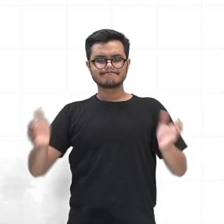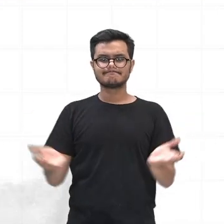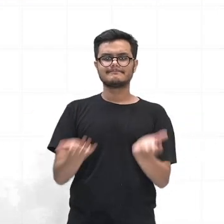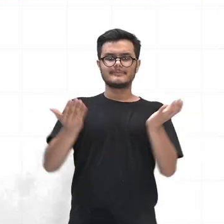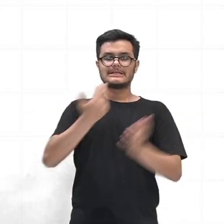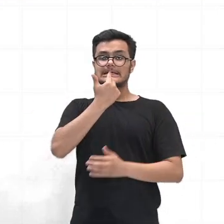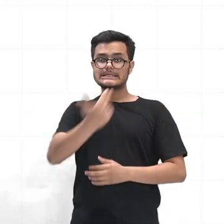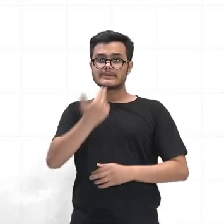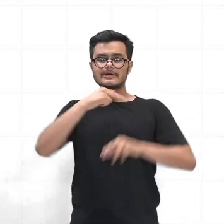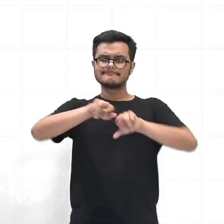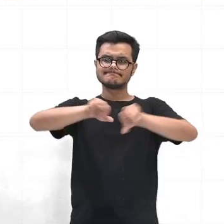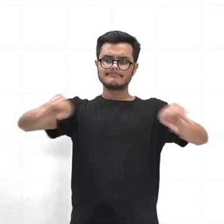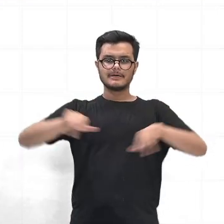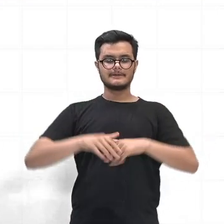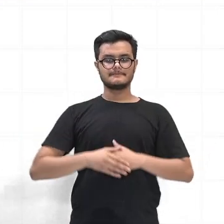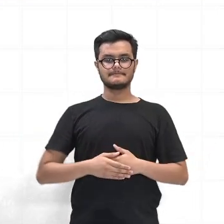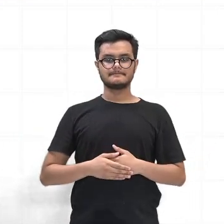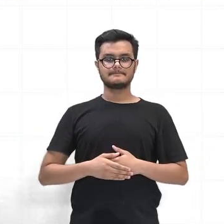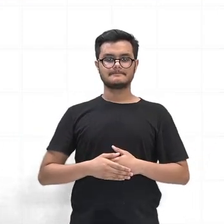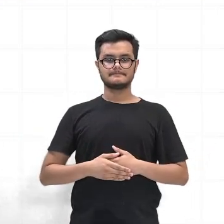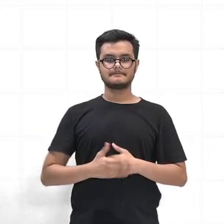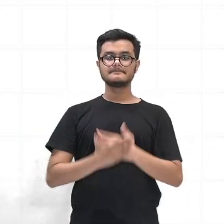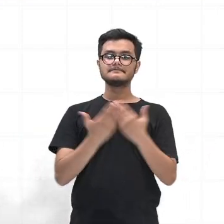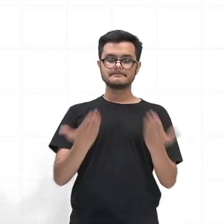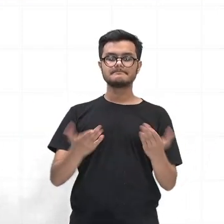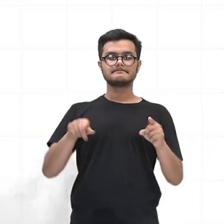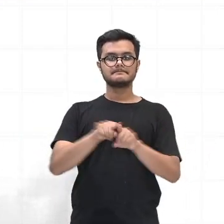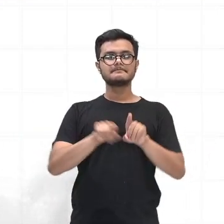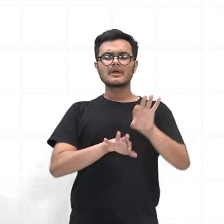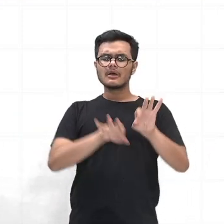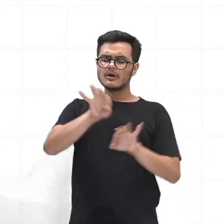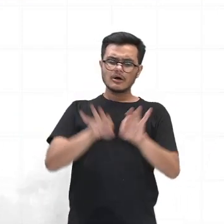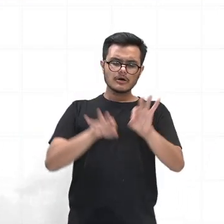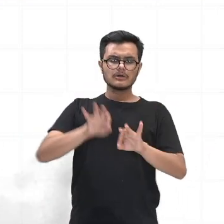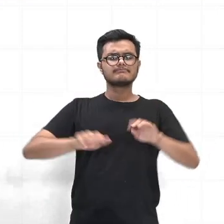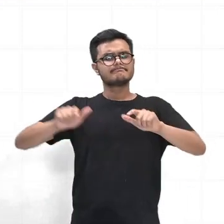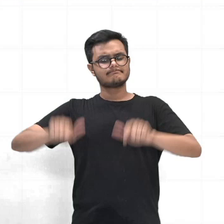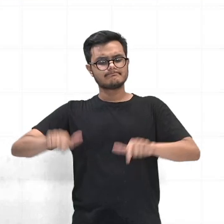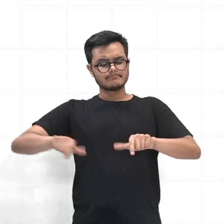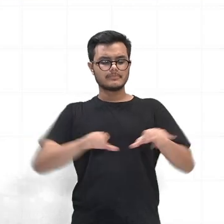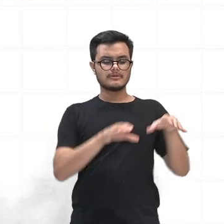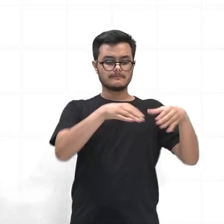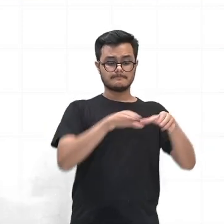linguagem diversificada. Tucano, eles se organizam em clãs tradicionalmente